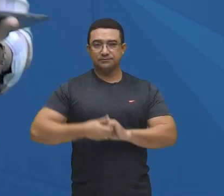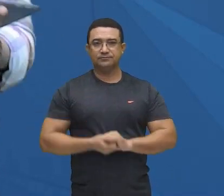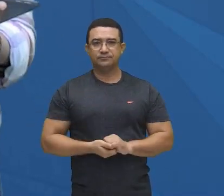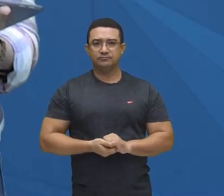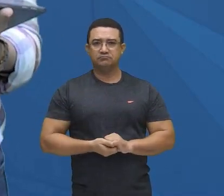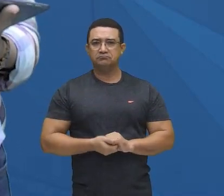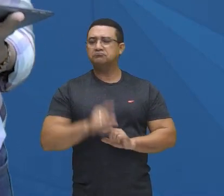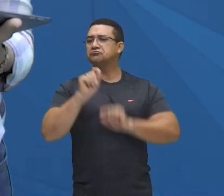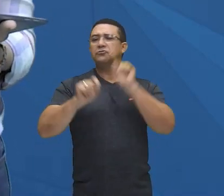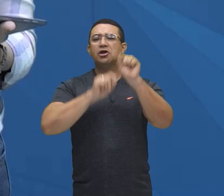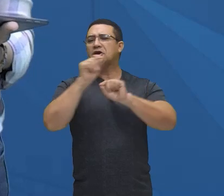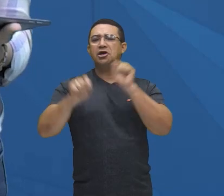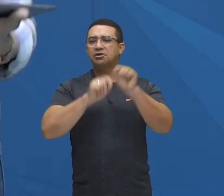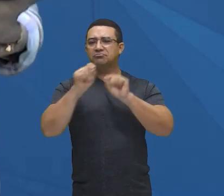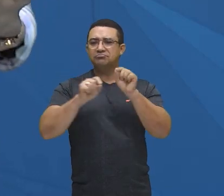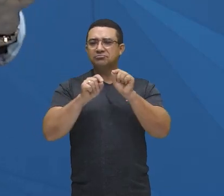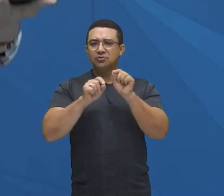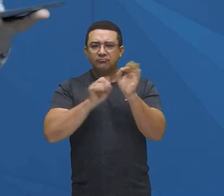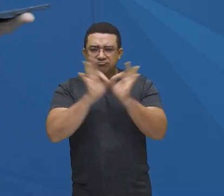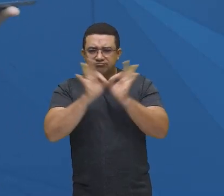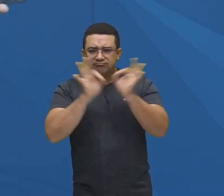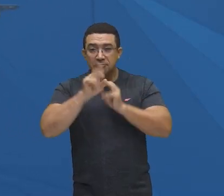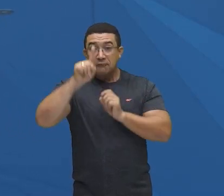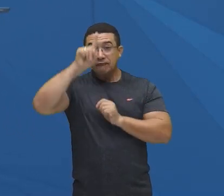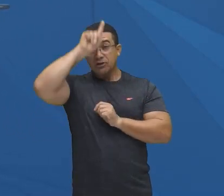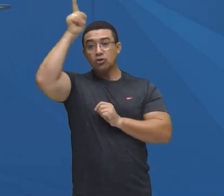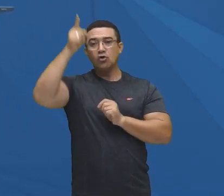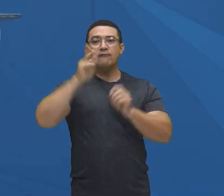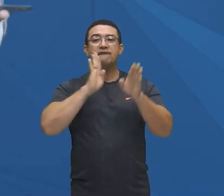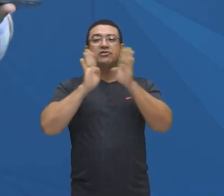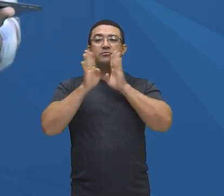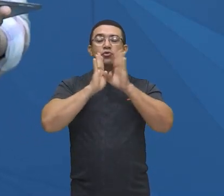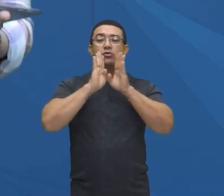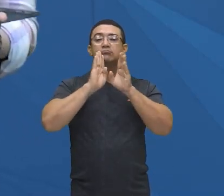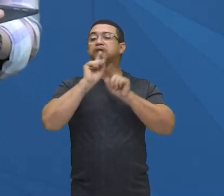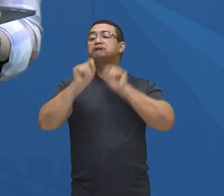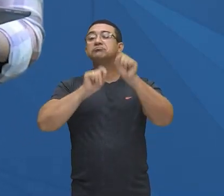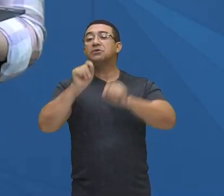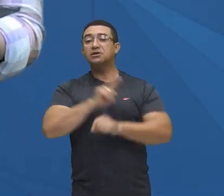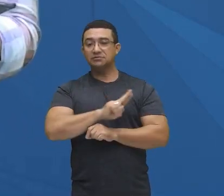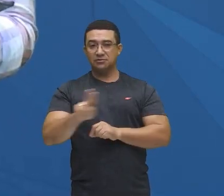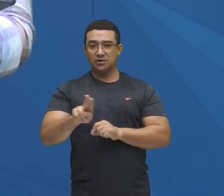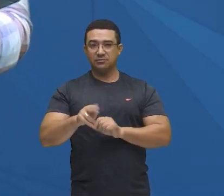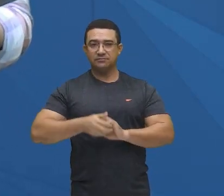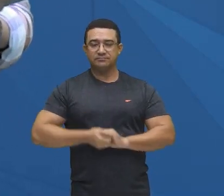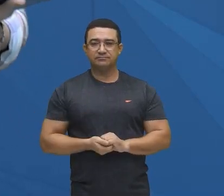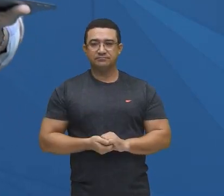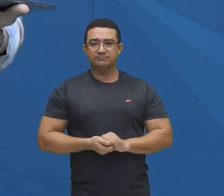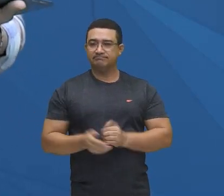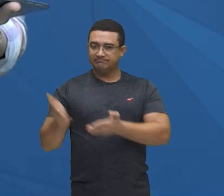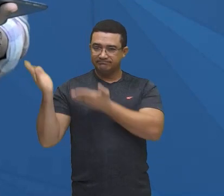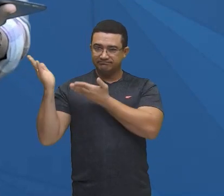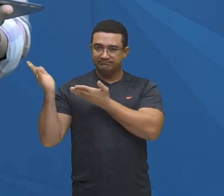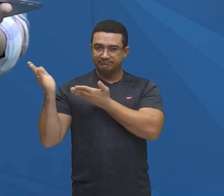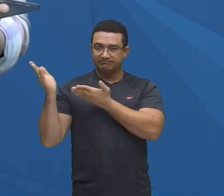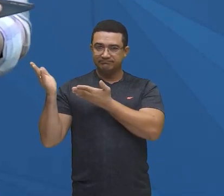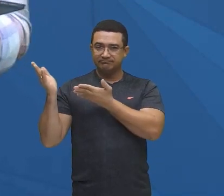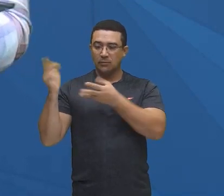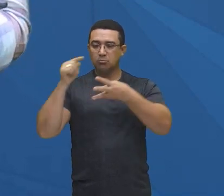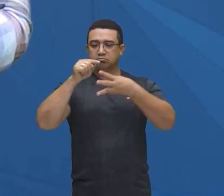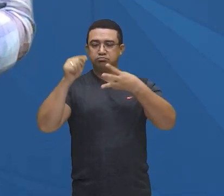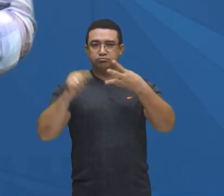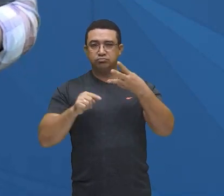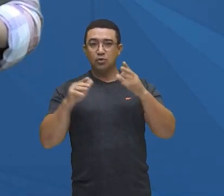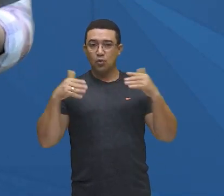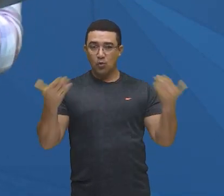foi o criador do Facebook? Ó, essa daí tá fácil, tá fácil. David Karp, Mark Zuckerberg